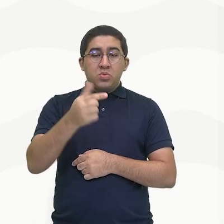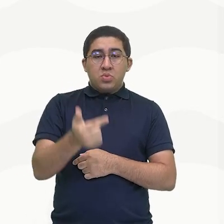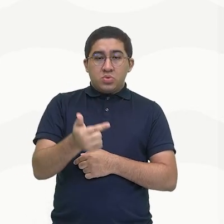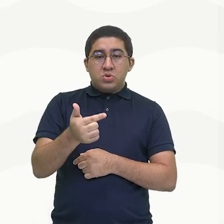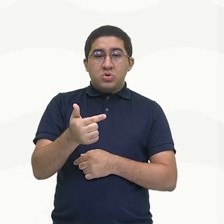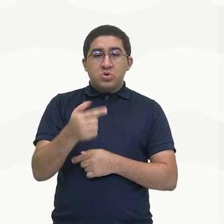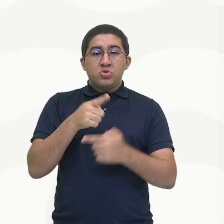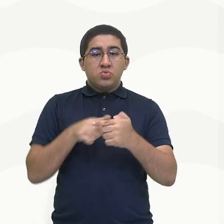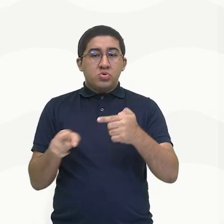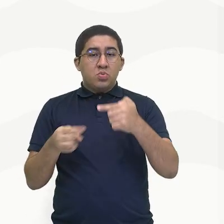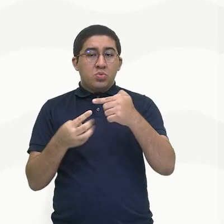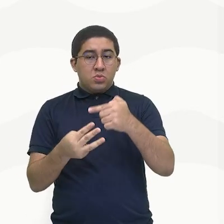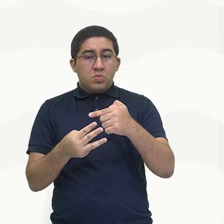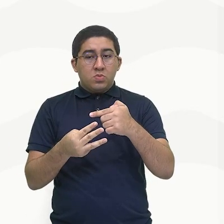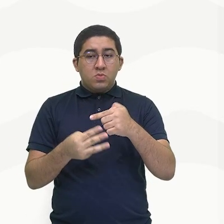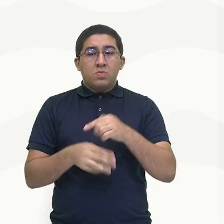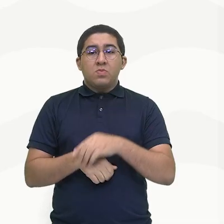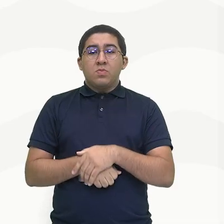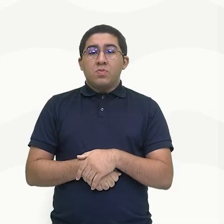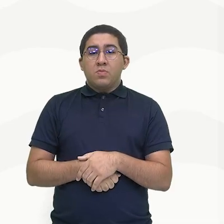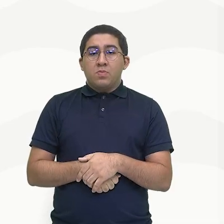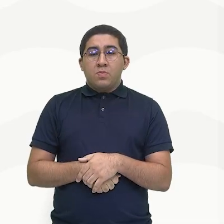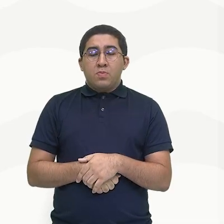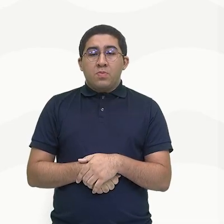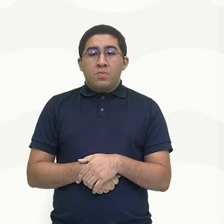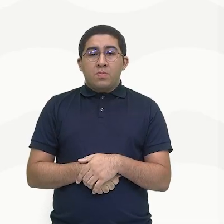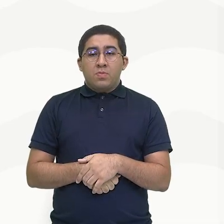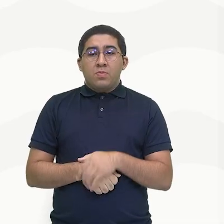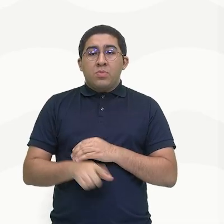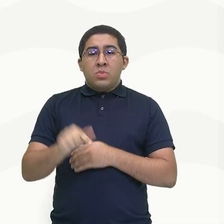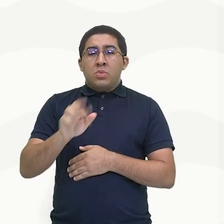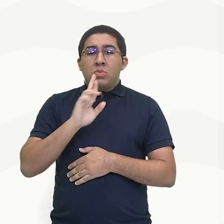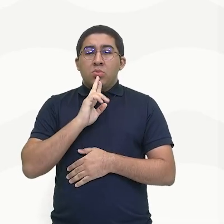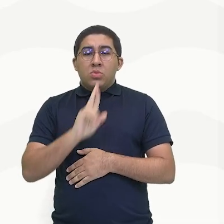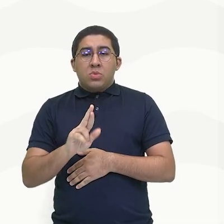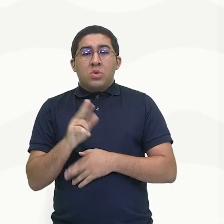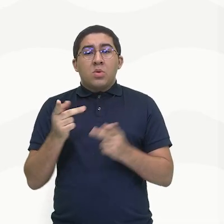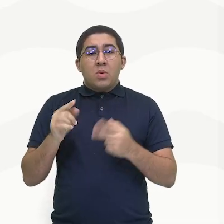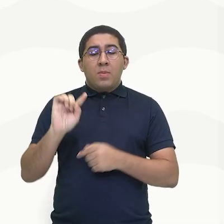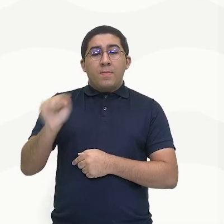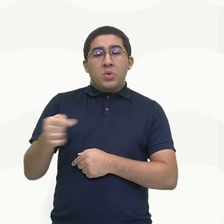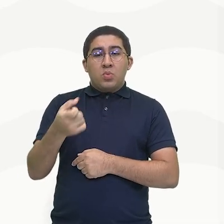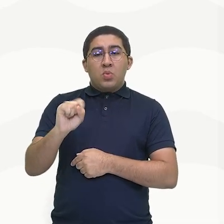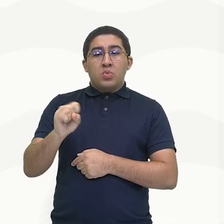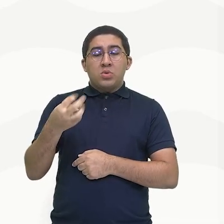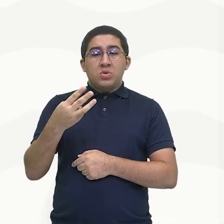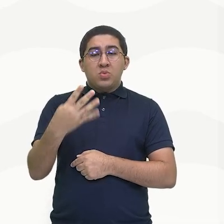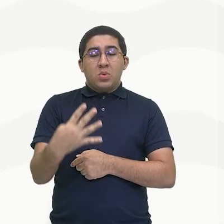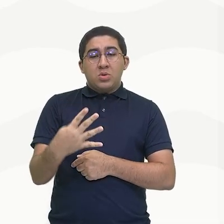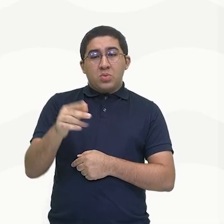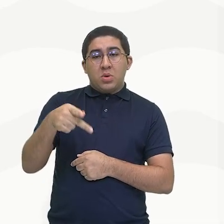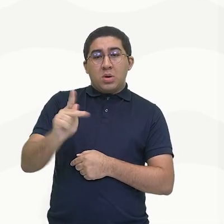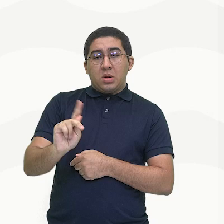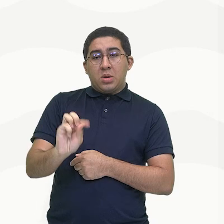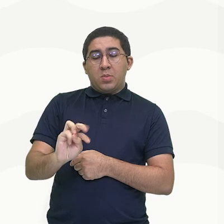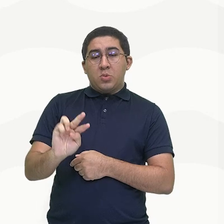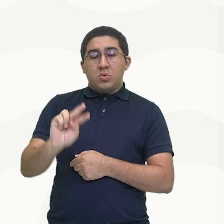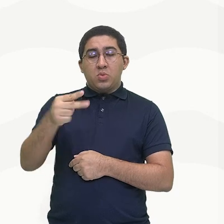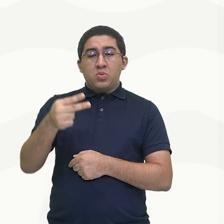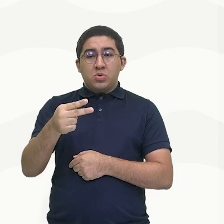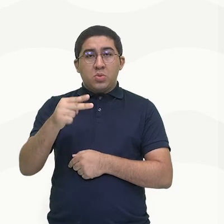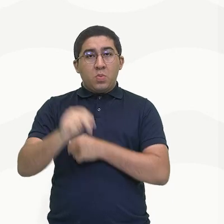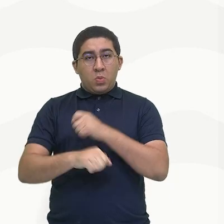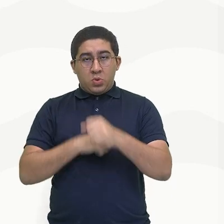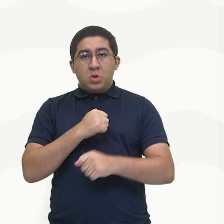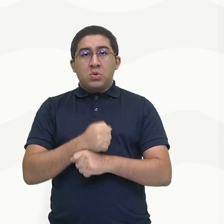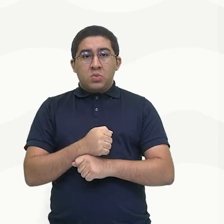5.502 dividido por 3. Esse resultado é igual a 1.834